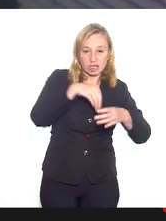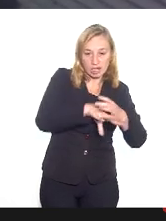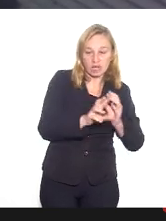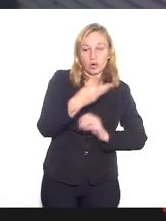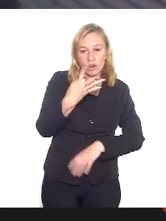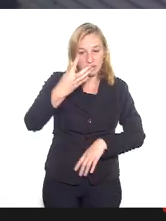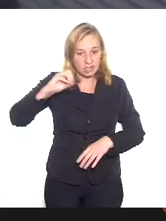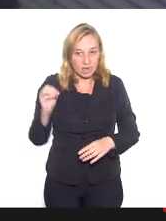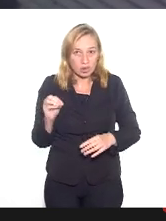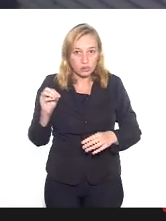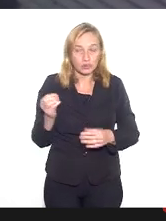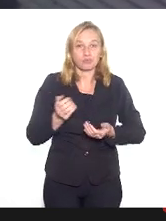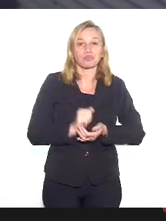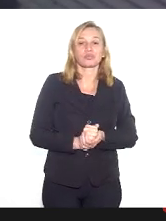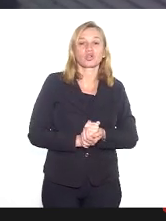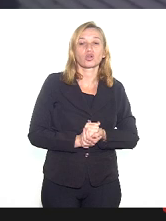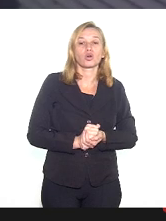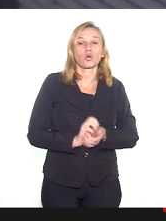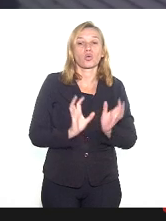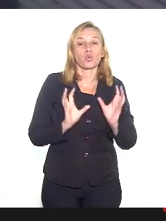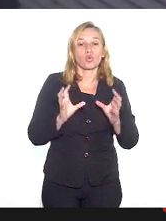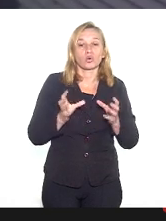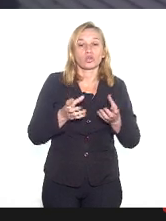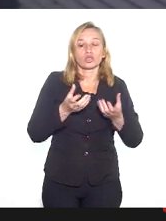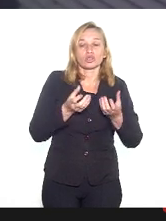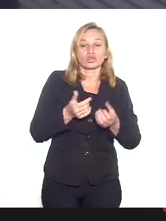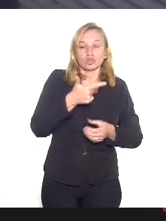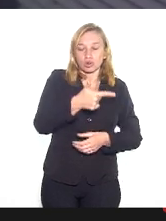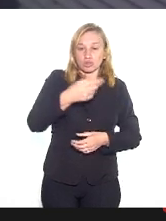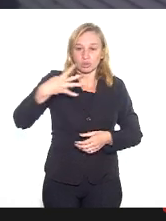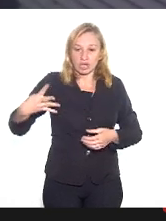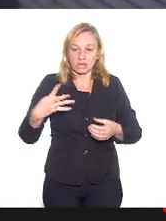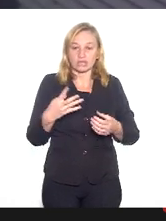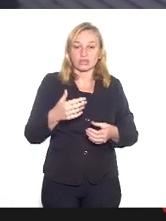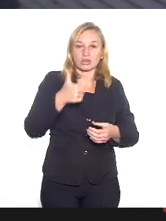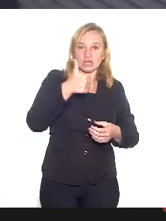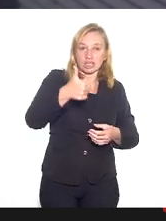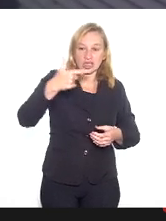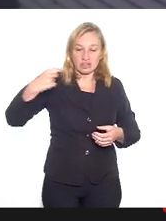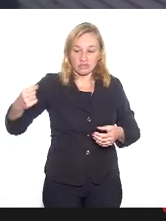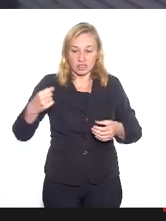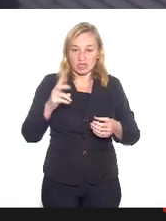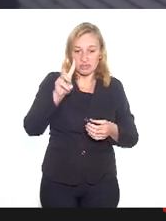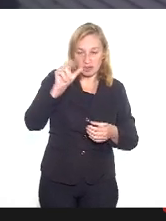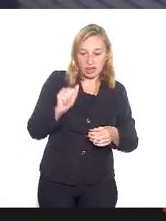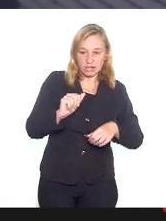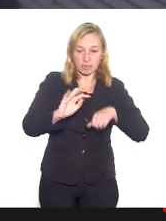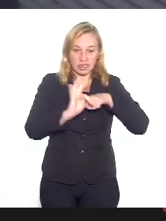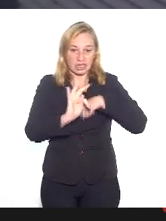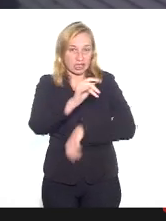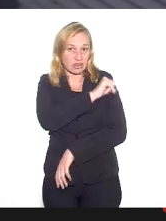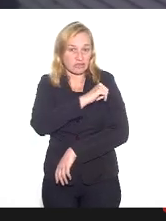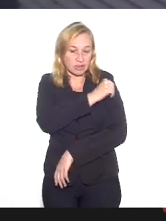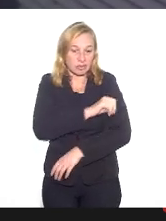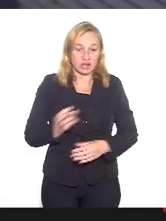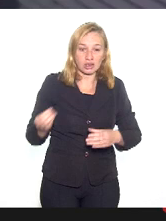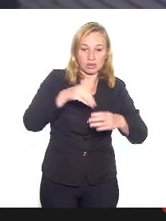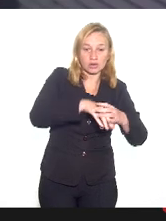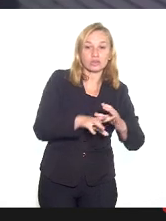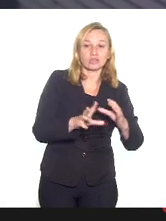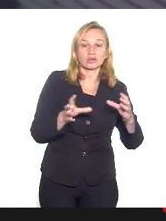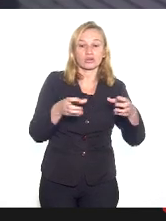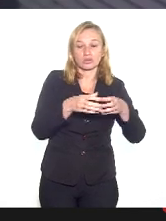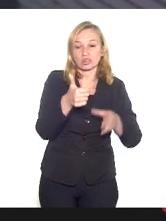e... Em 2014, também 120 vagas para técnico de enfermagem ingressaram, e de